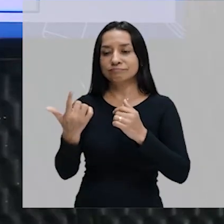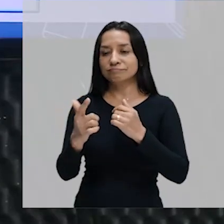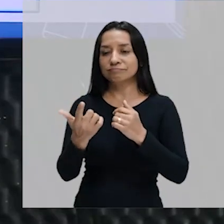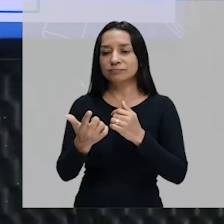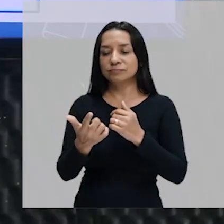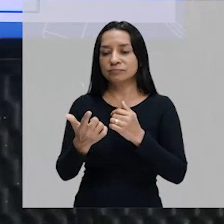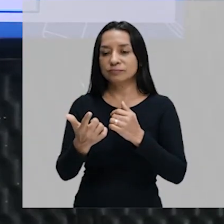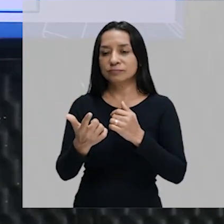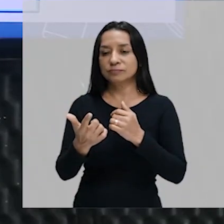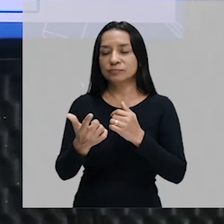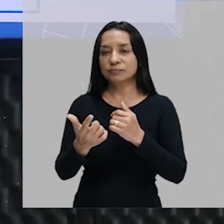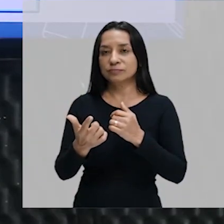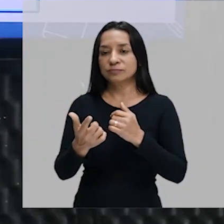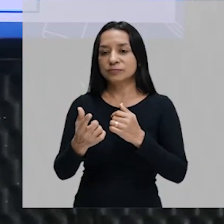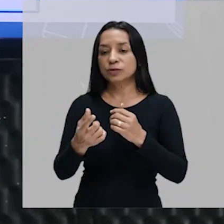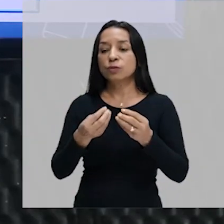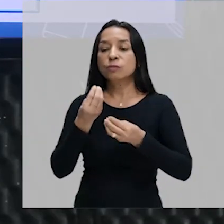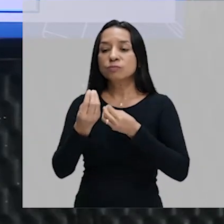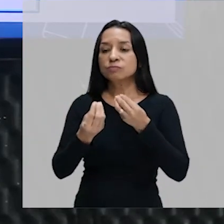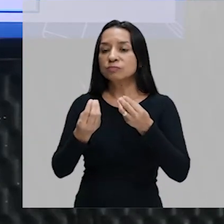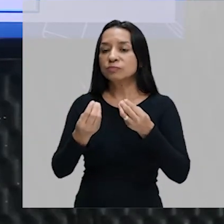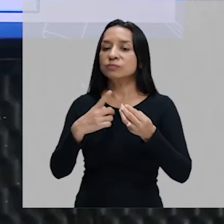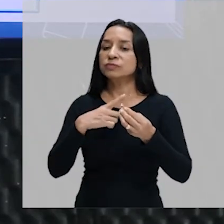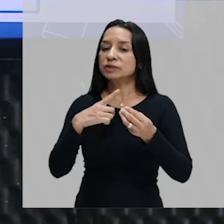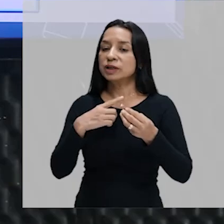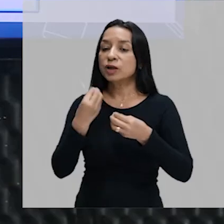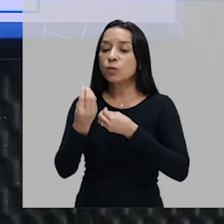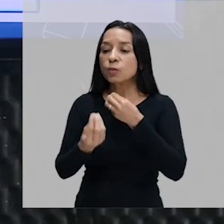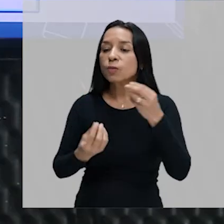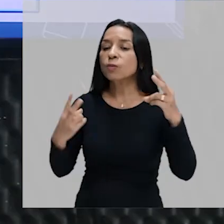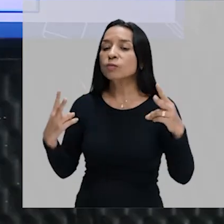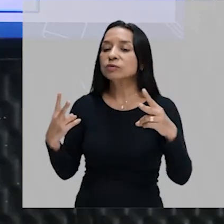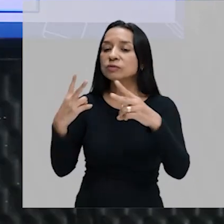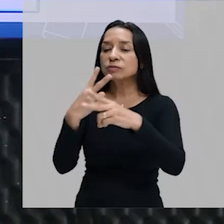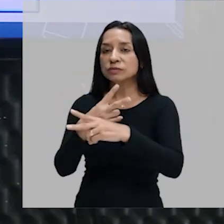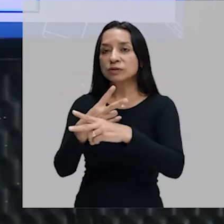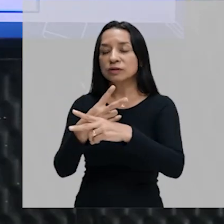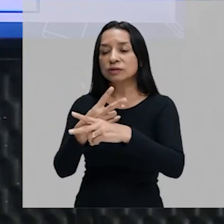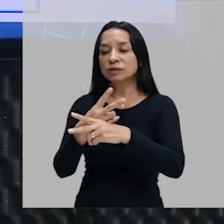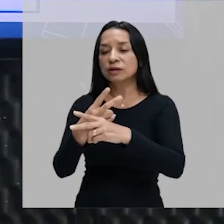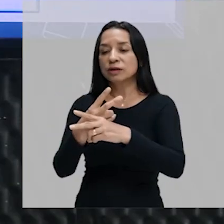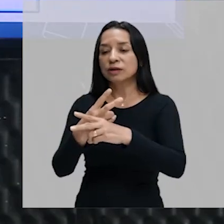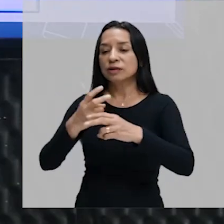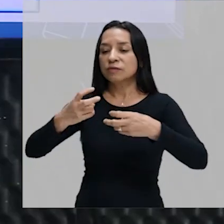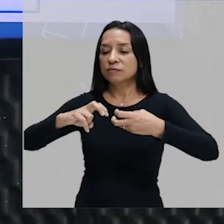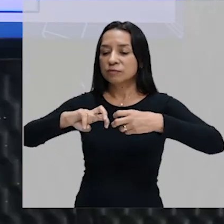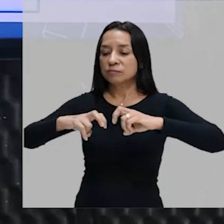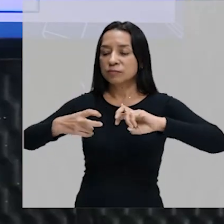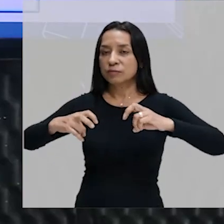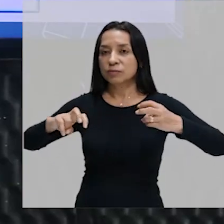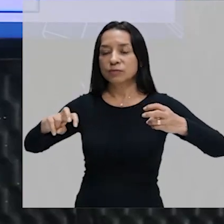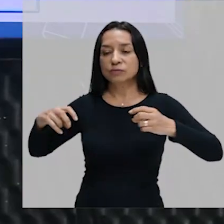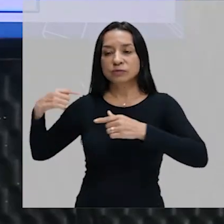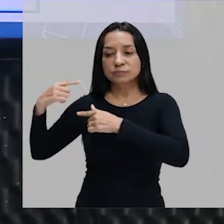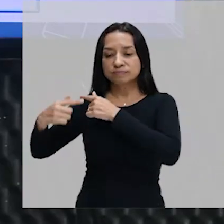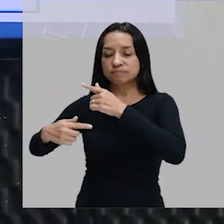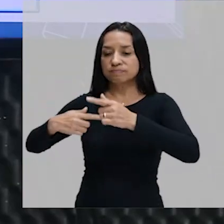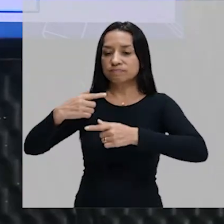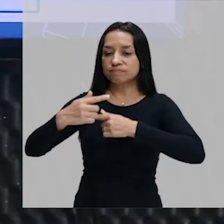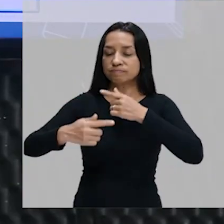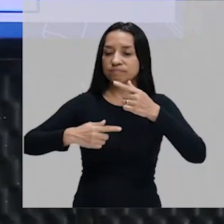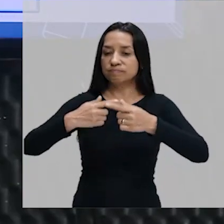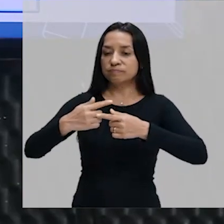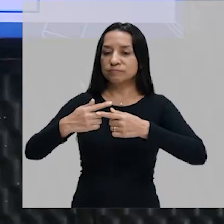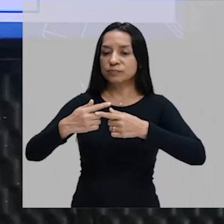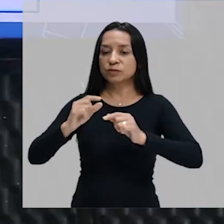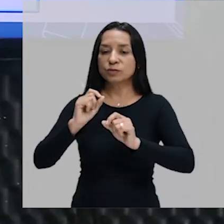quando eles têm capacidade de se cruzarem. E aí eles vão gerando descendência, e essa descendência é o resultado da mistura